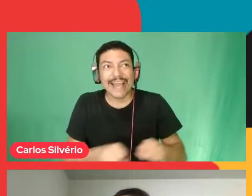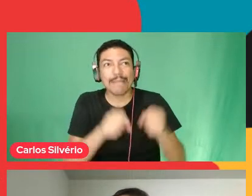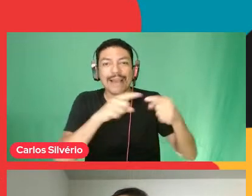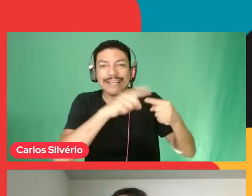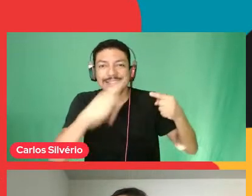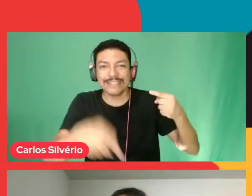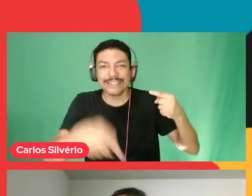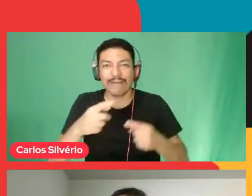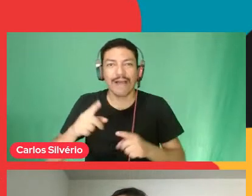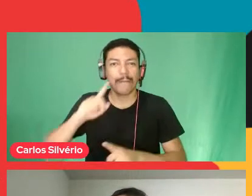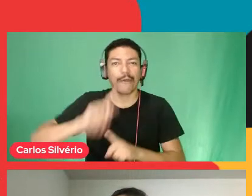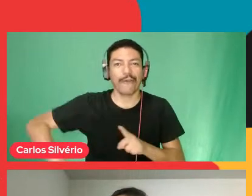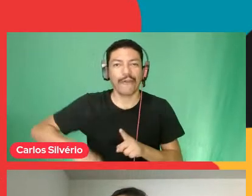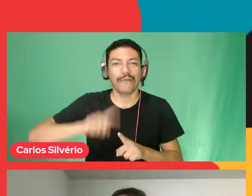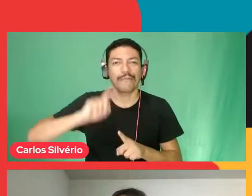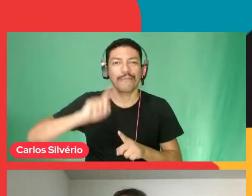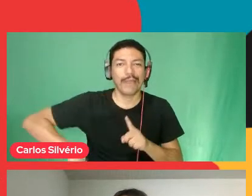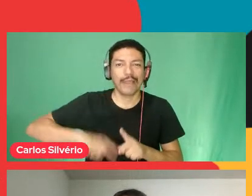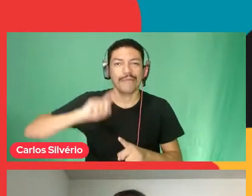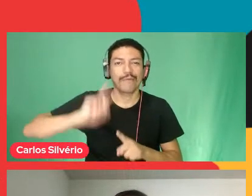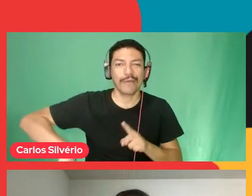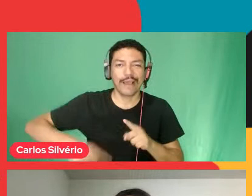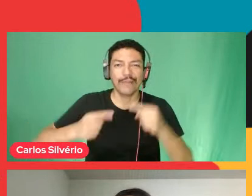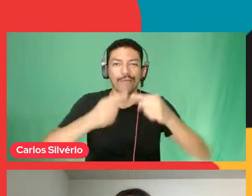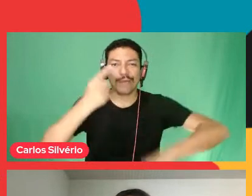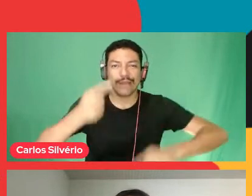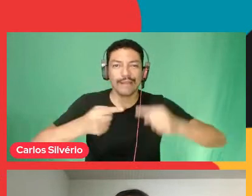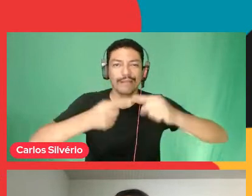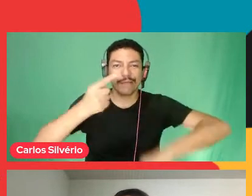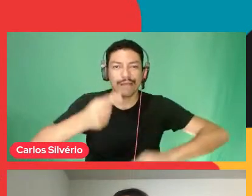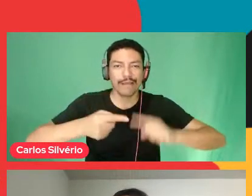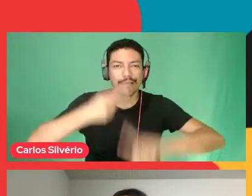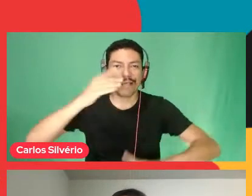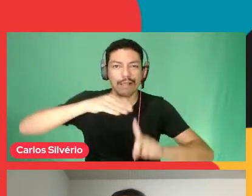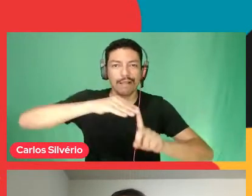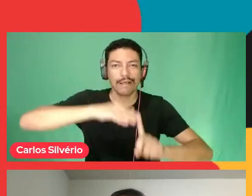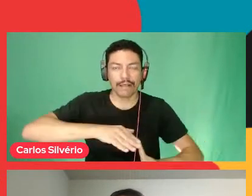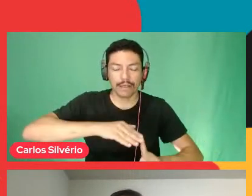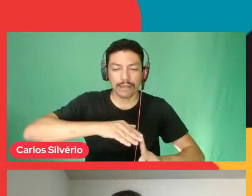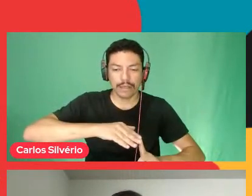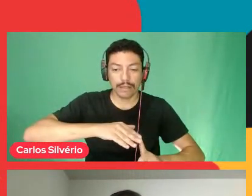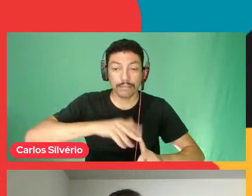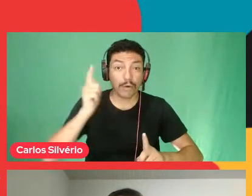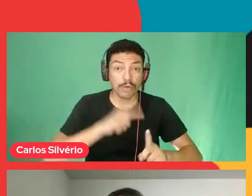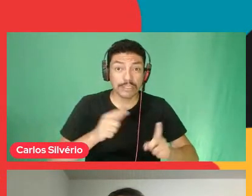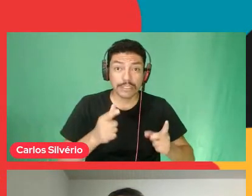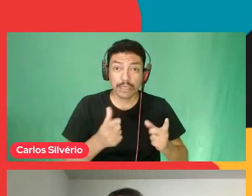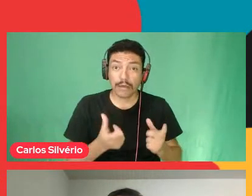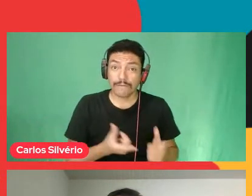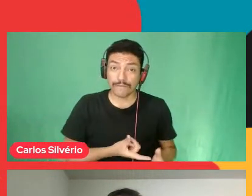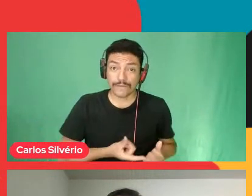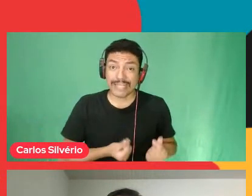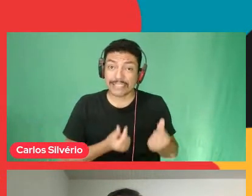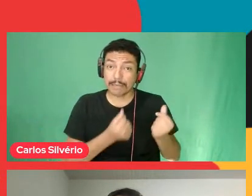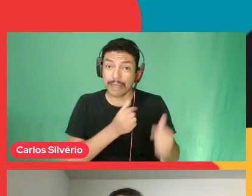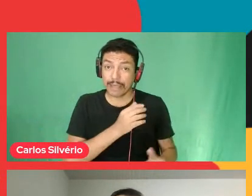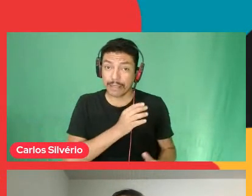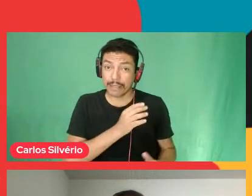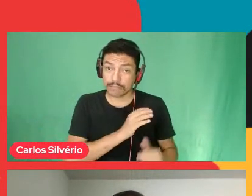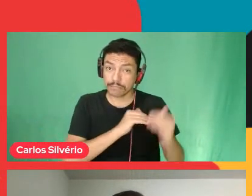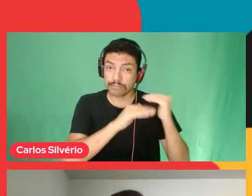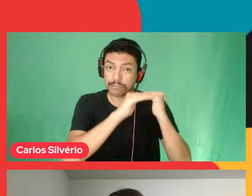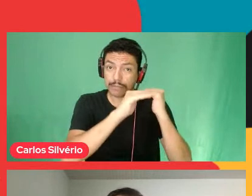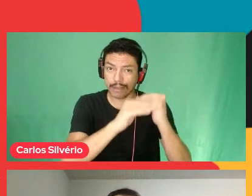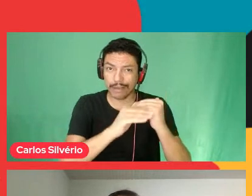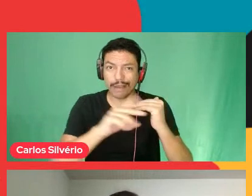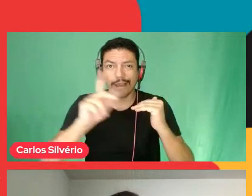podia, de que não era para mim e de que essa estabilidade era apenas para determinadas pessoas, né? Especialmente para os homens